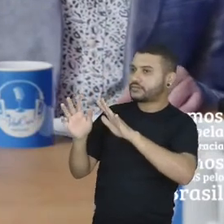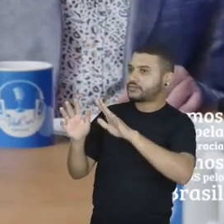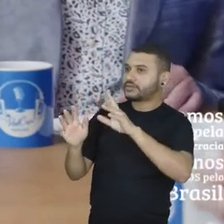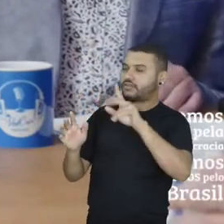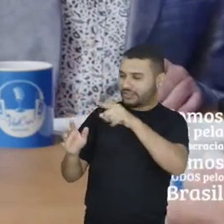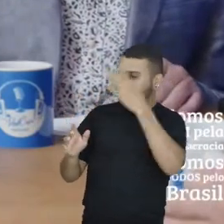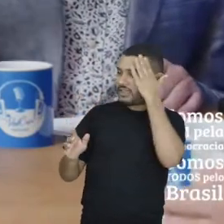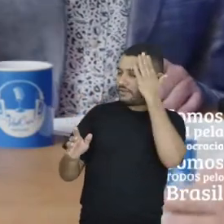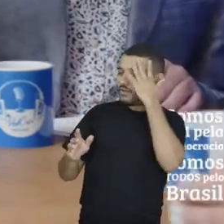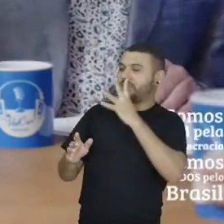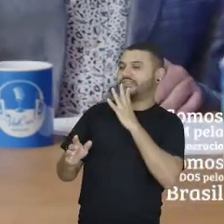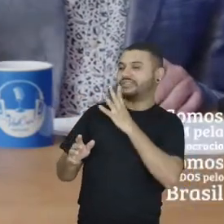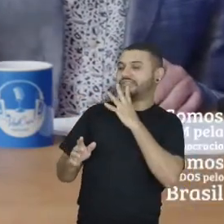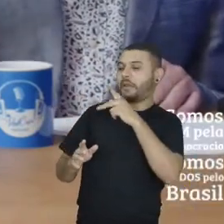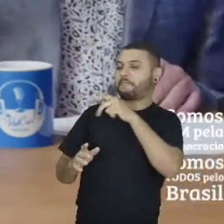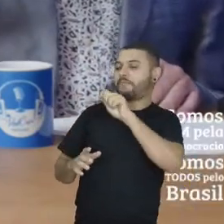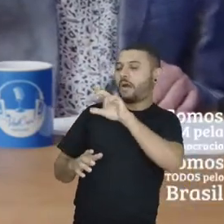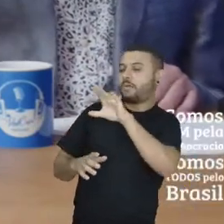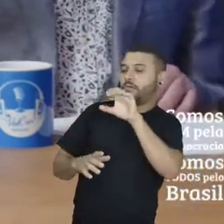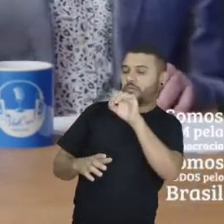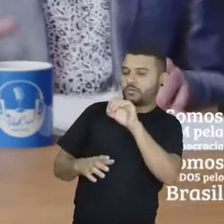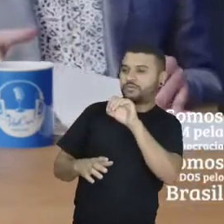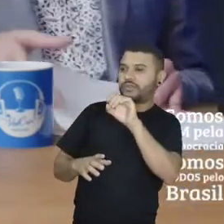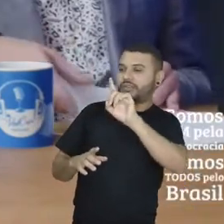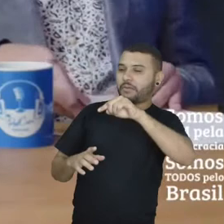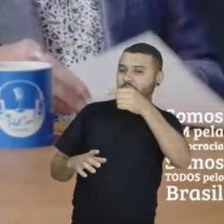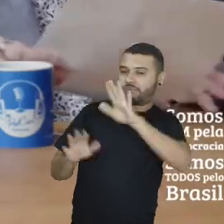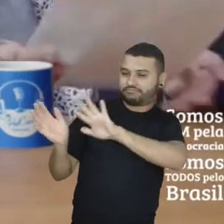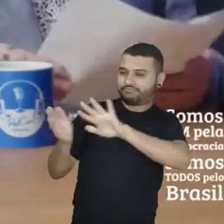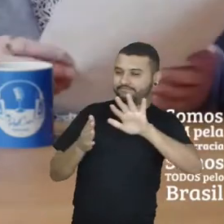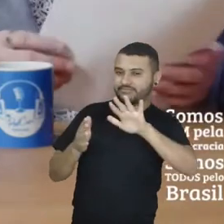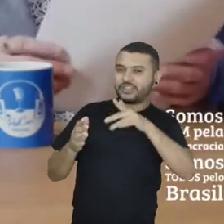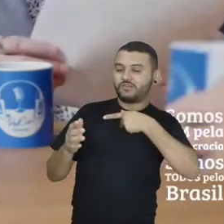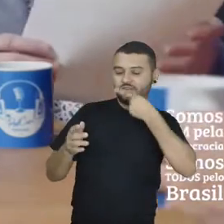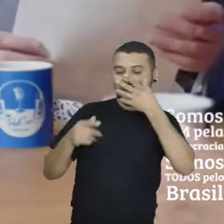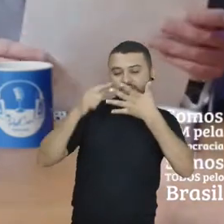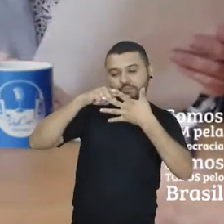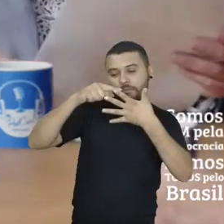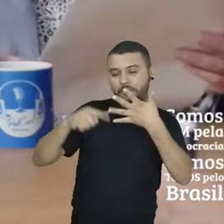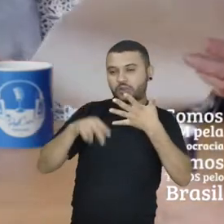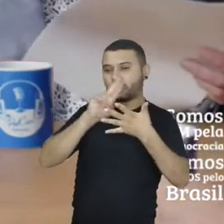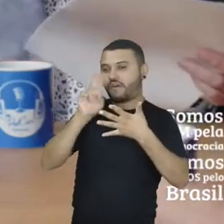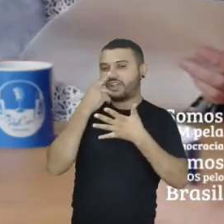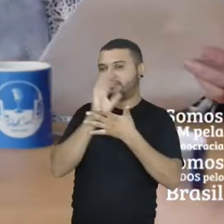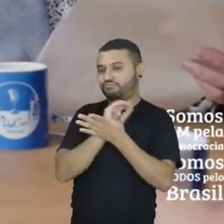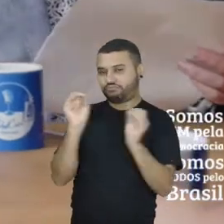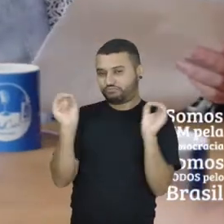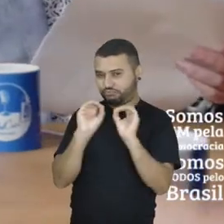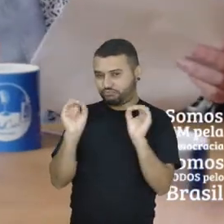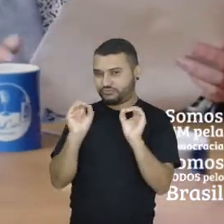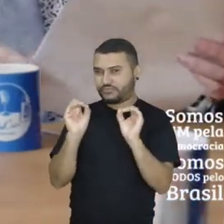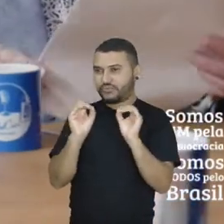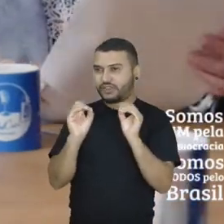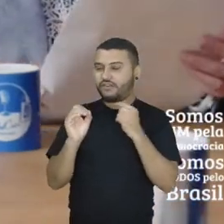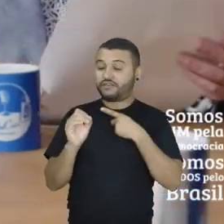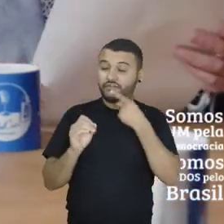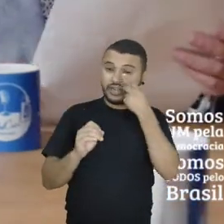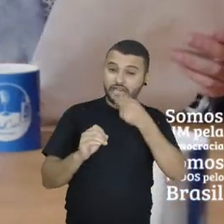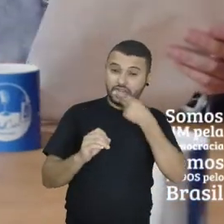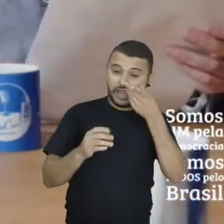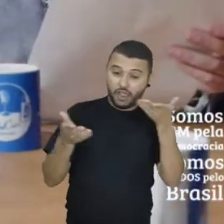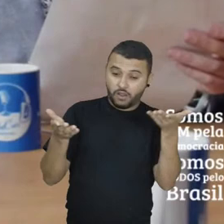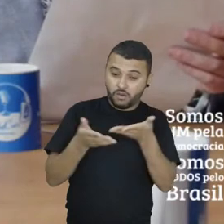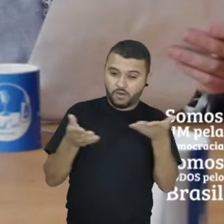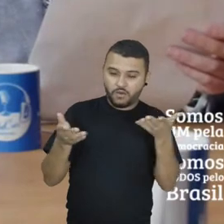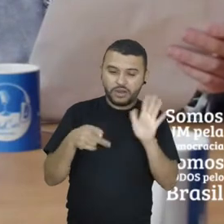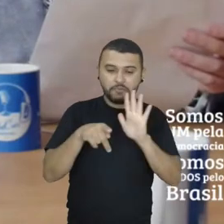Paulo Freire, tá? Nos outros você ouve aquelas pessoas que eu não vou citar o nome. Mas, ó, deixa eu falar um pouquinho de Bíblia, porque aqui é um